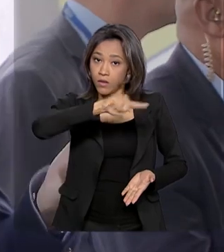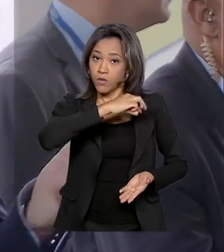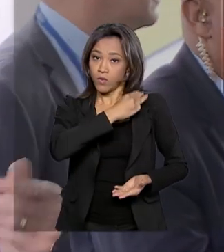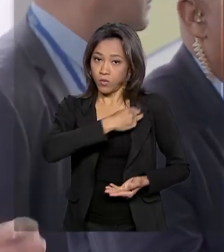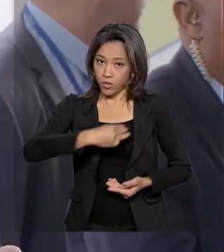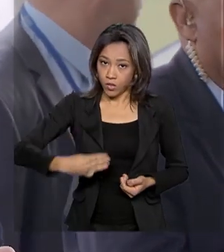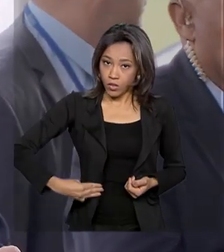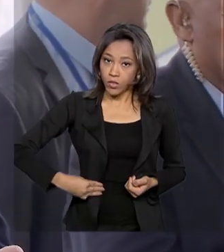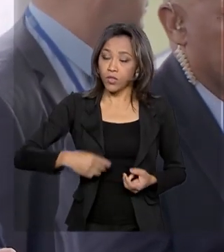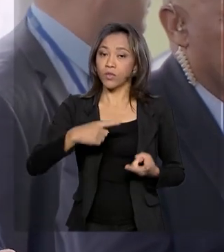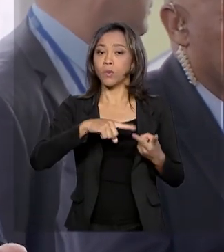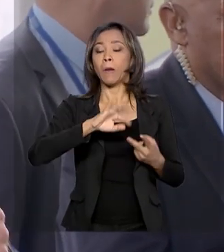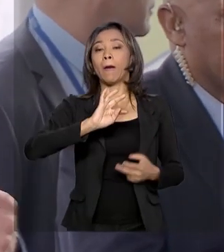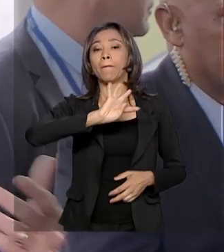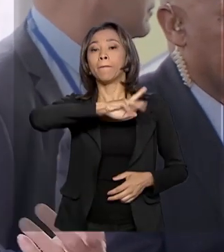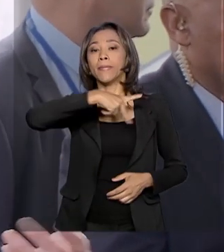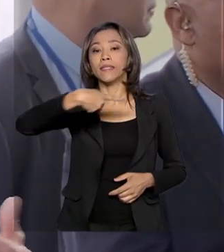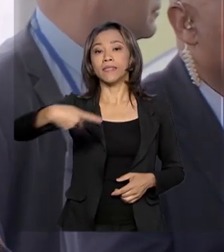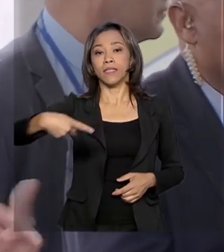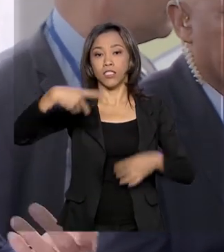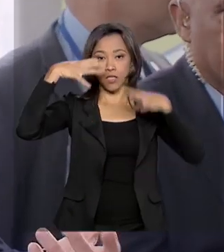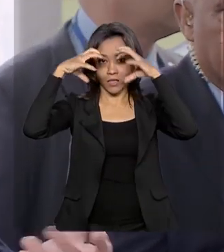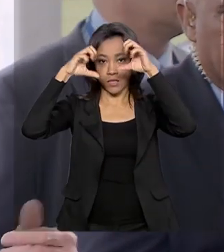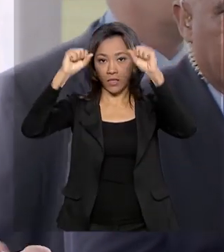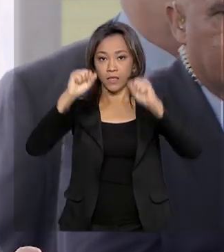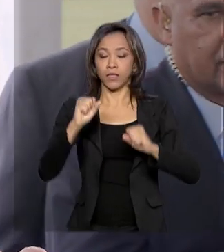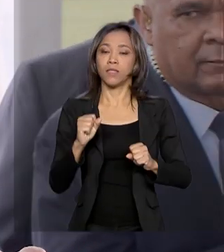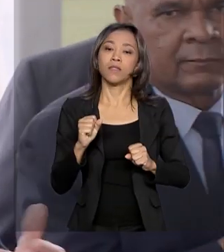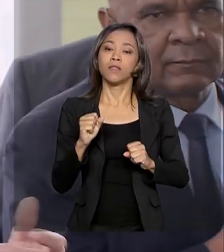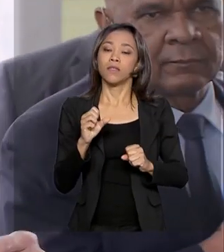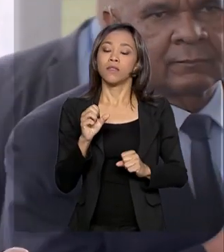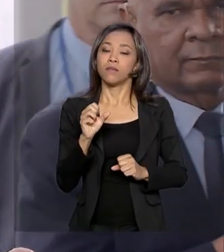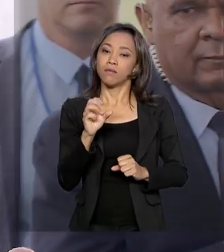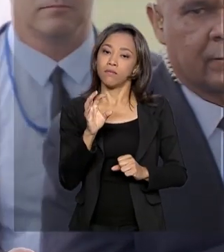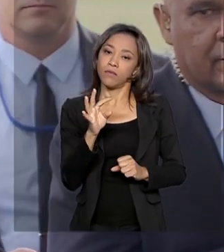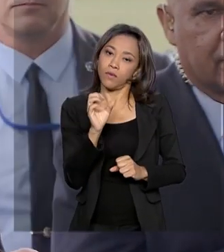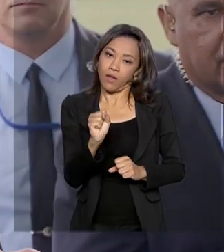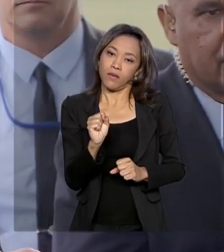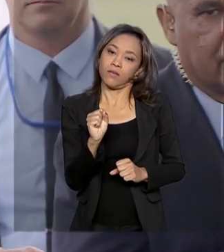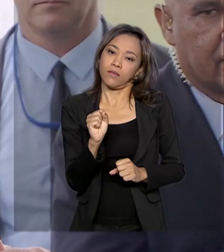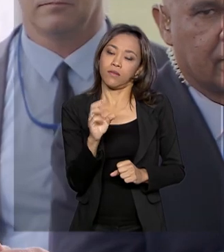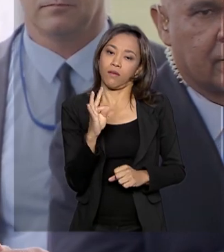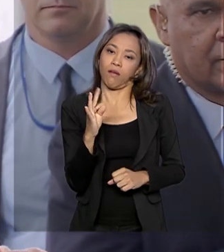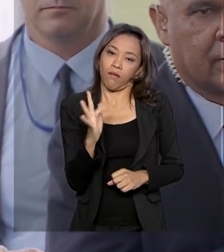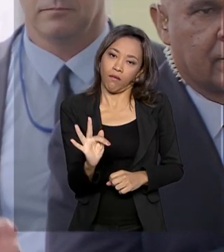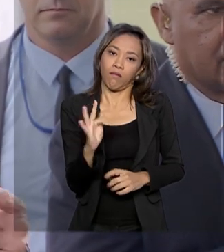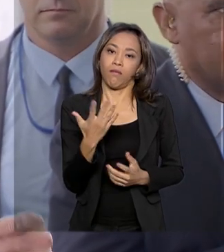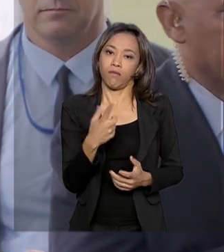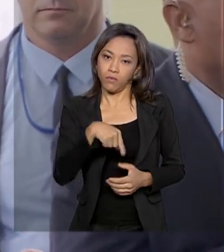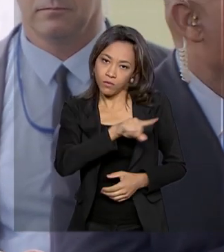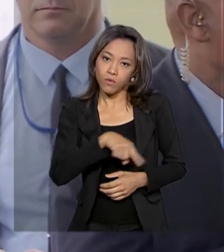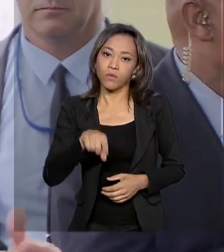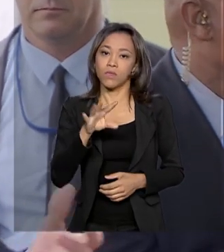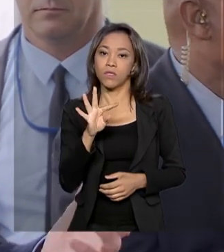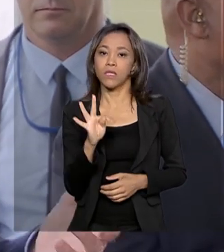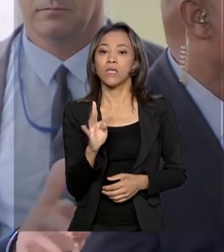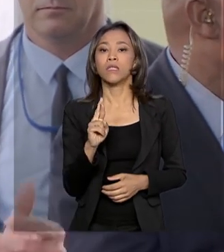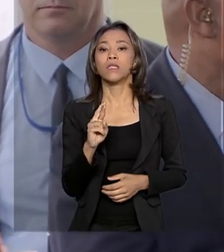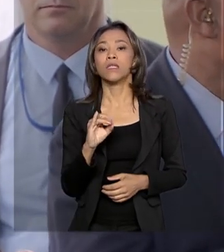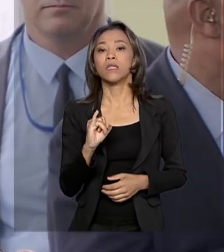fez tribunais é início de ano bater um papo aí